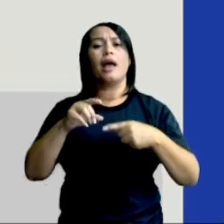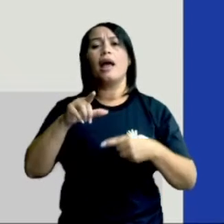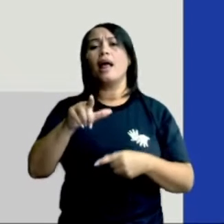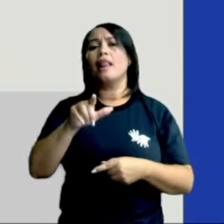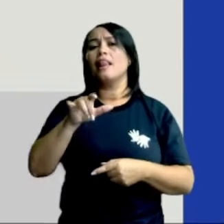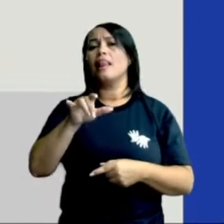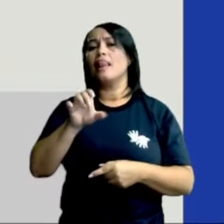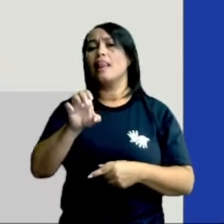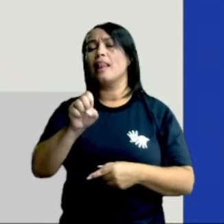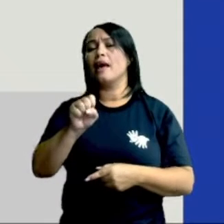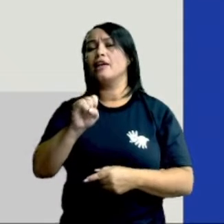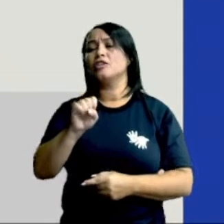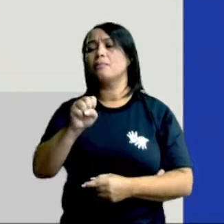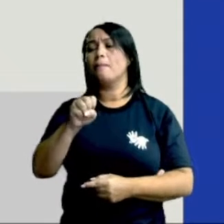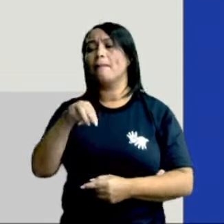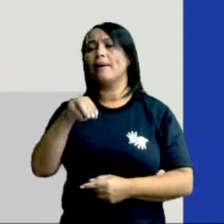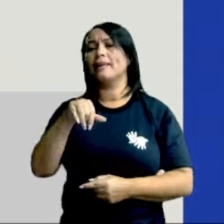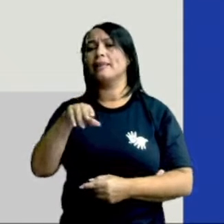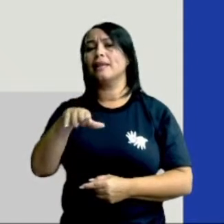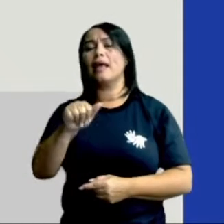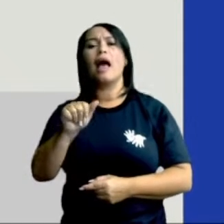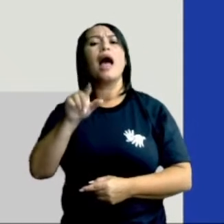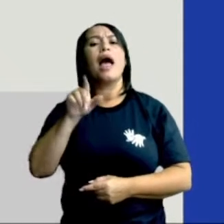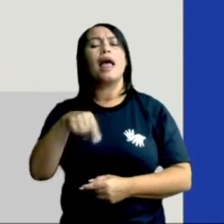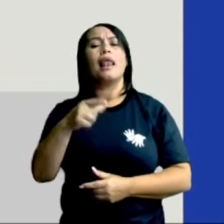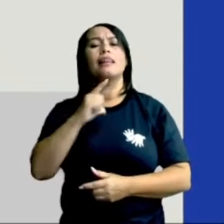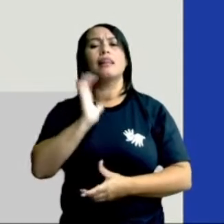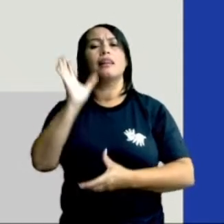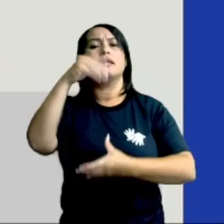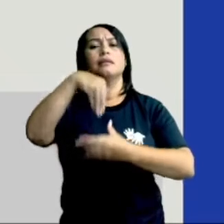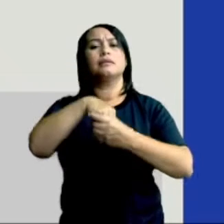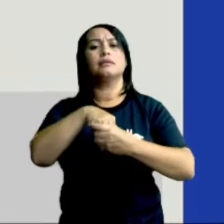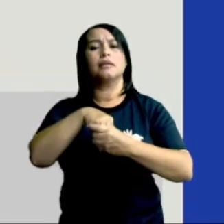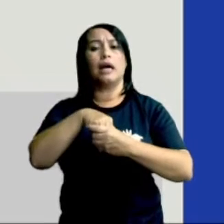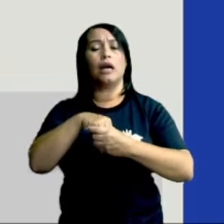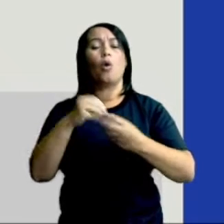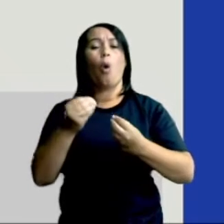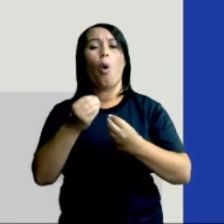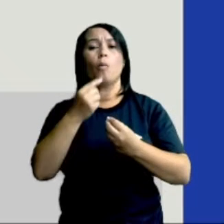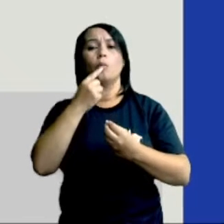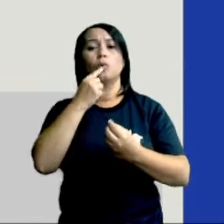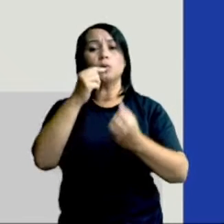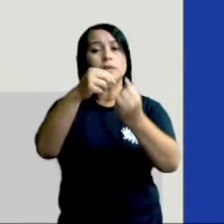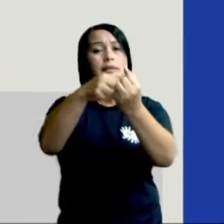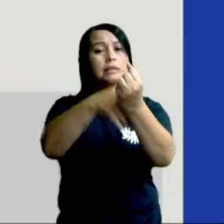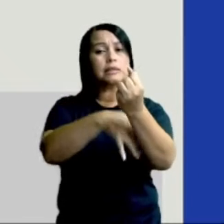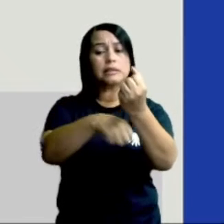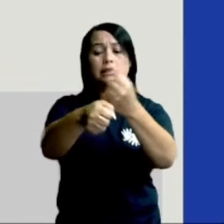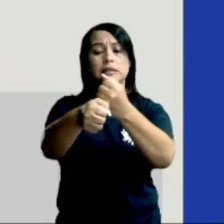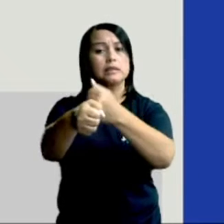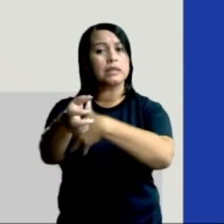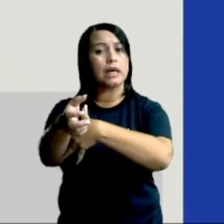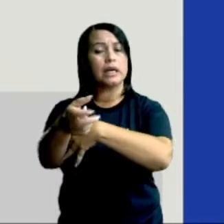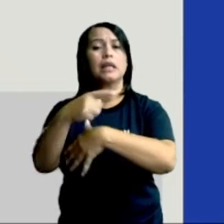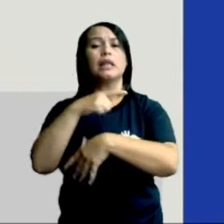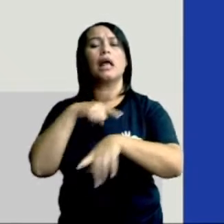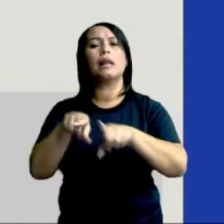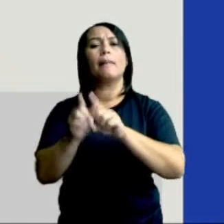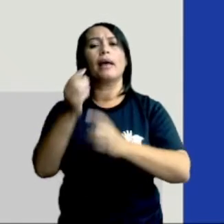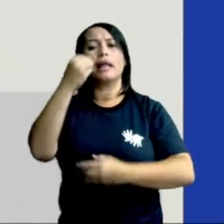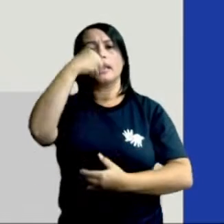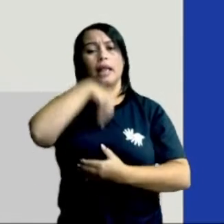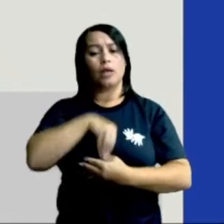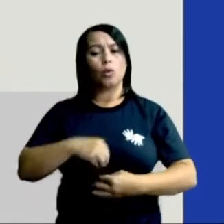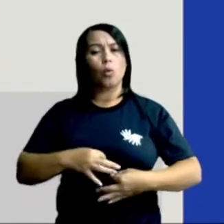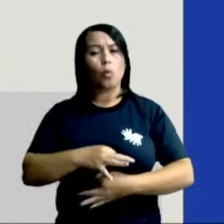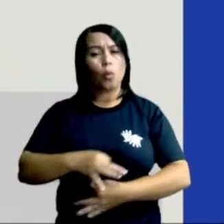Essa leishmania, ela é um protozoário interno, ela vive dentro da corrente sanguínea e também no trato